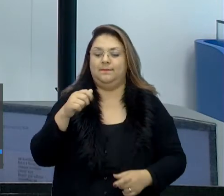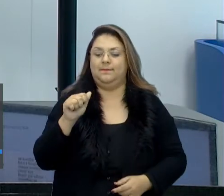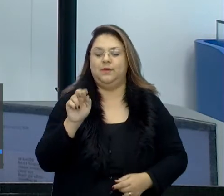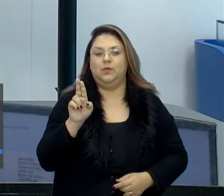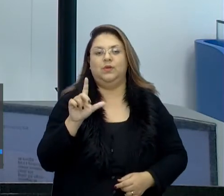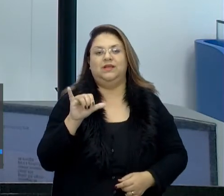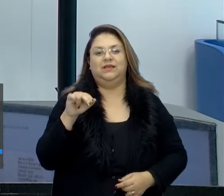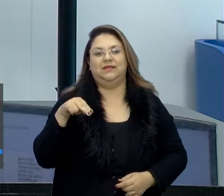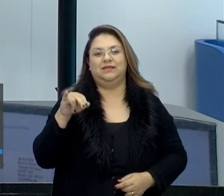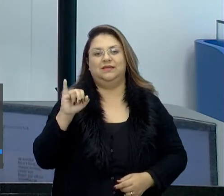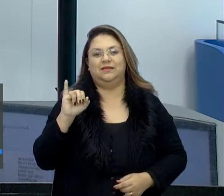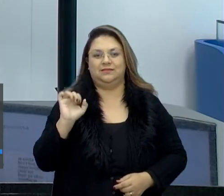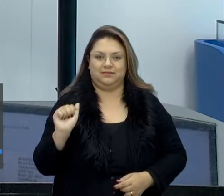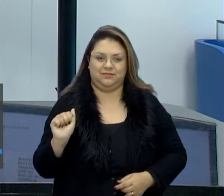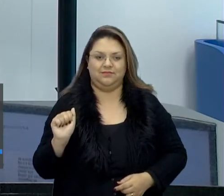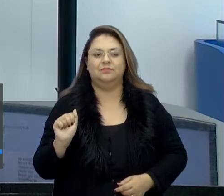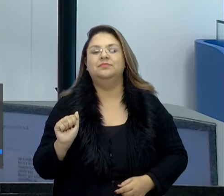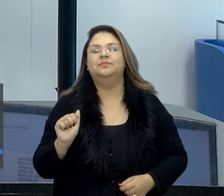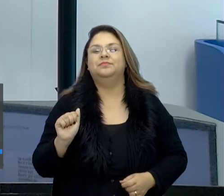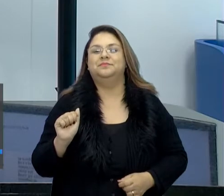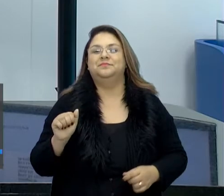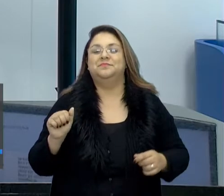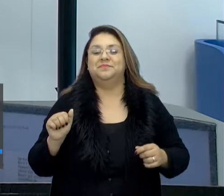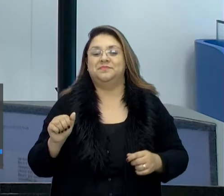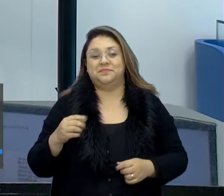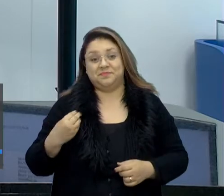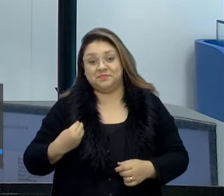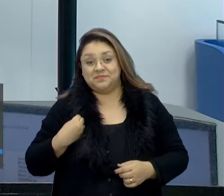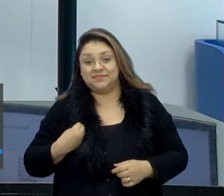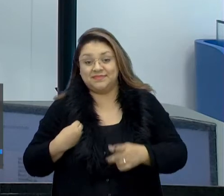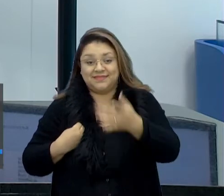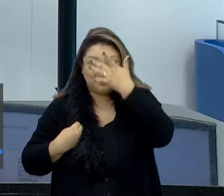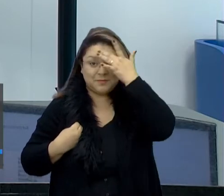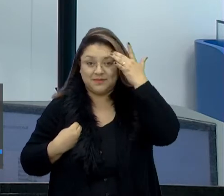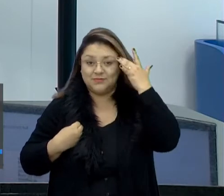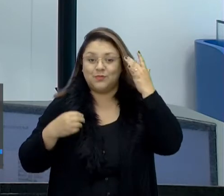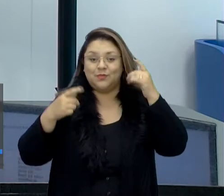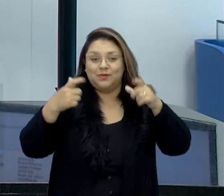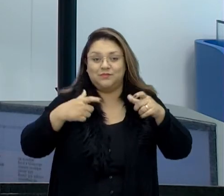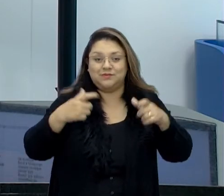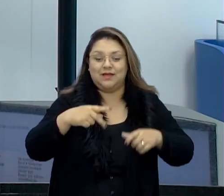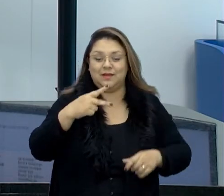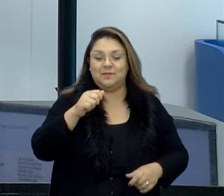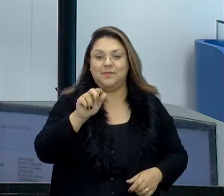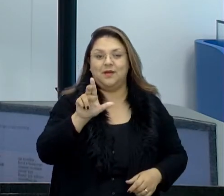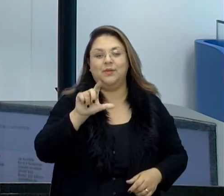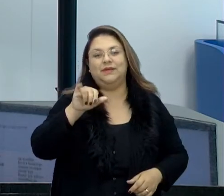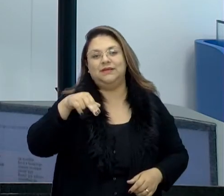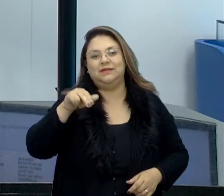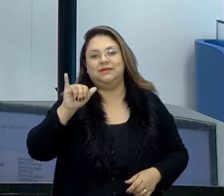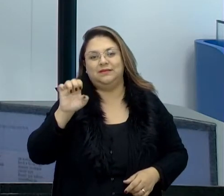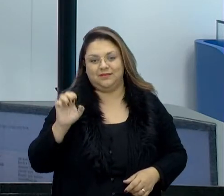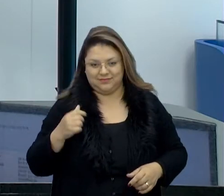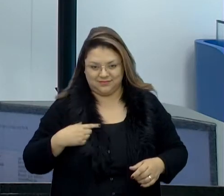né? No nosso próximo momento de interação, a gente aceita, né? Então, continuando aí a